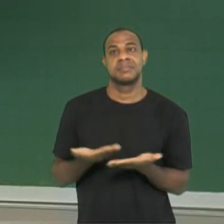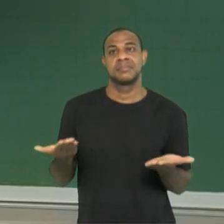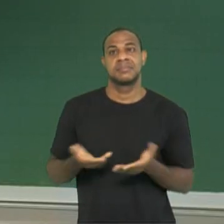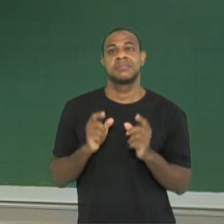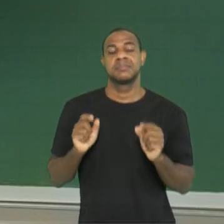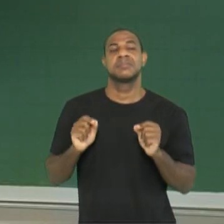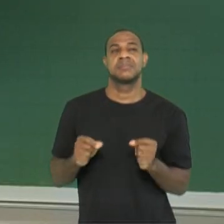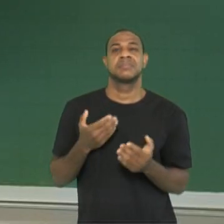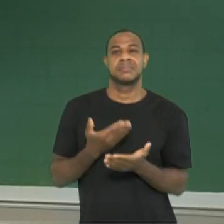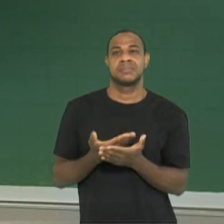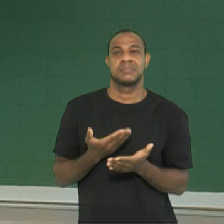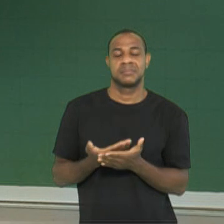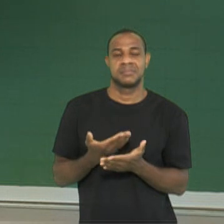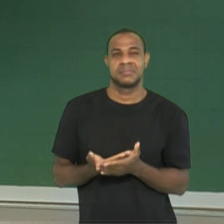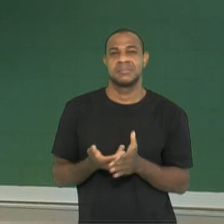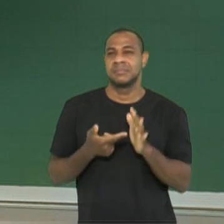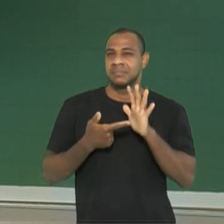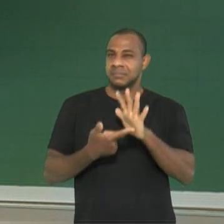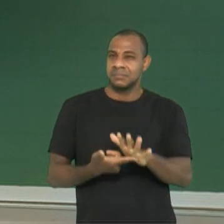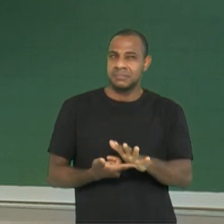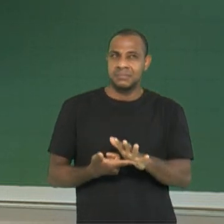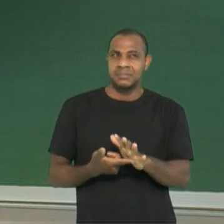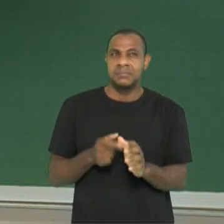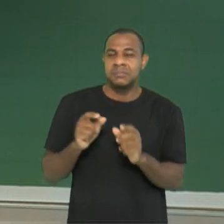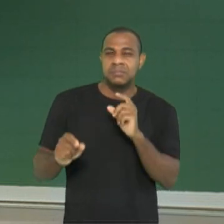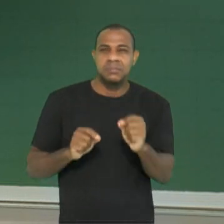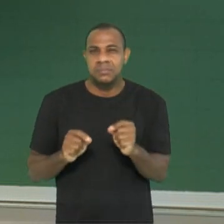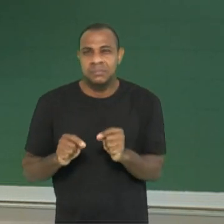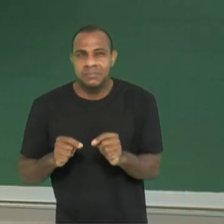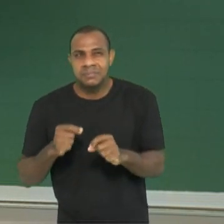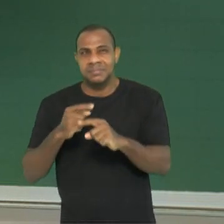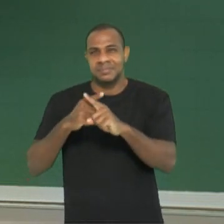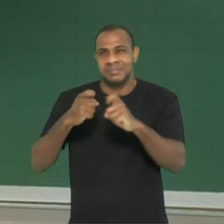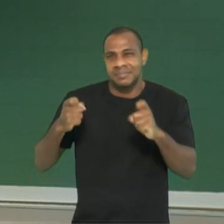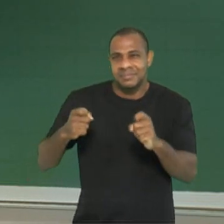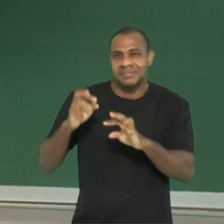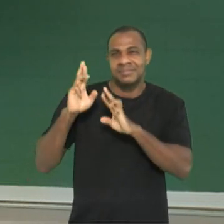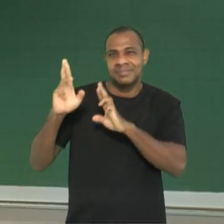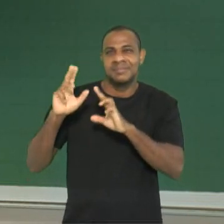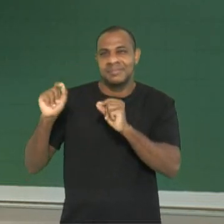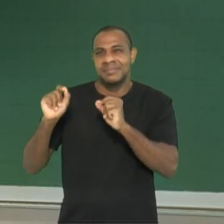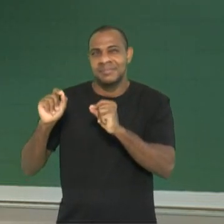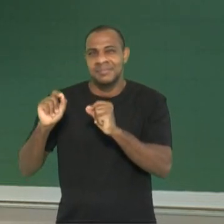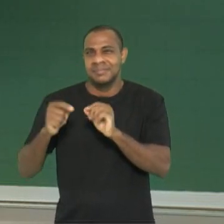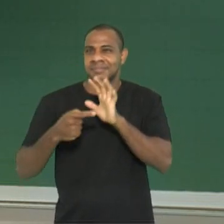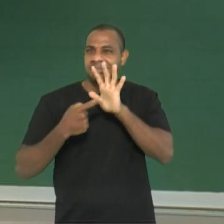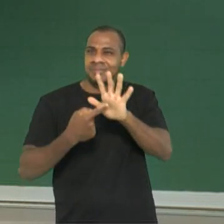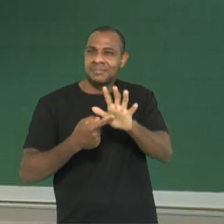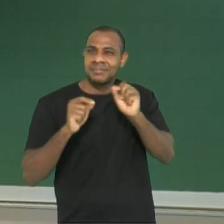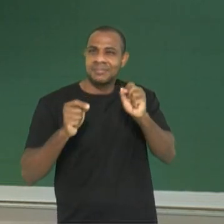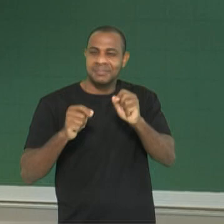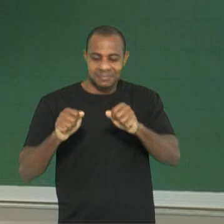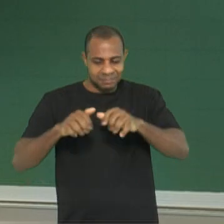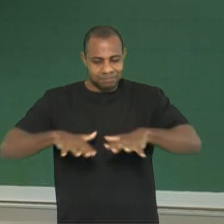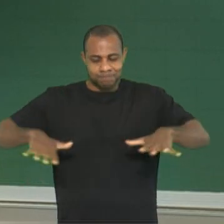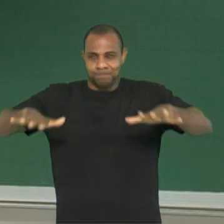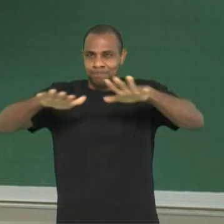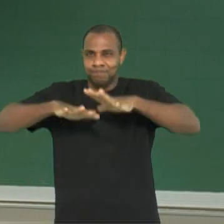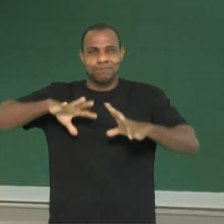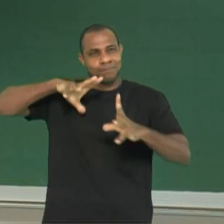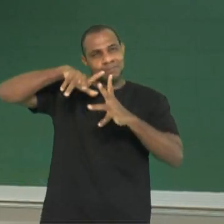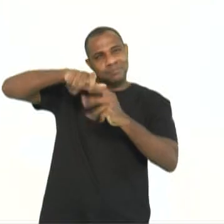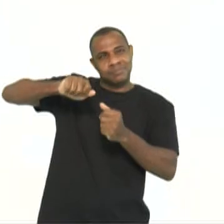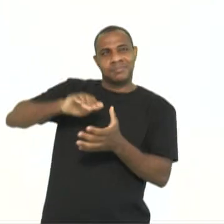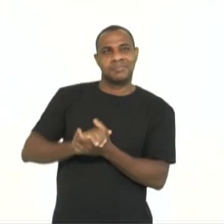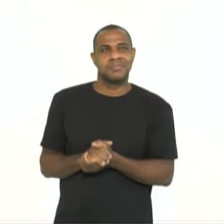uma aula que vai trazer alguns aspectos sobre a ciência que é responsável por representar a superfície do nosso planeta.